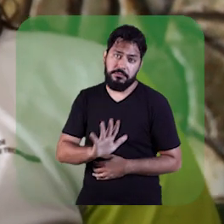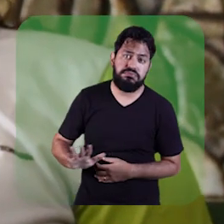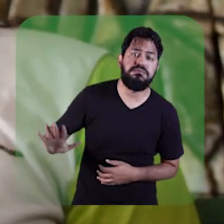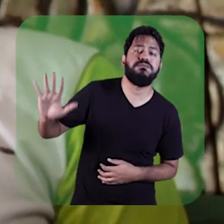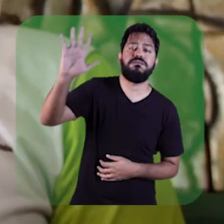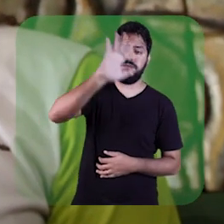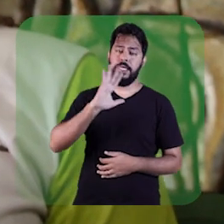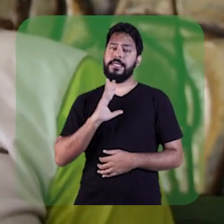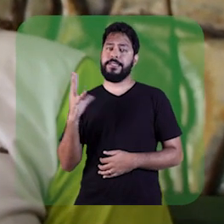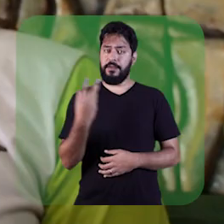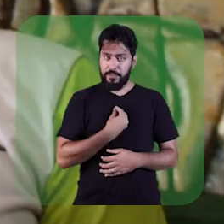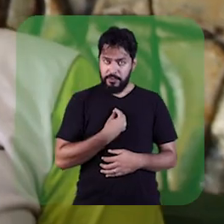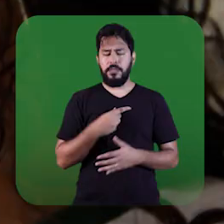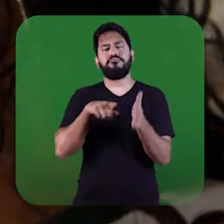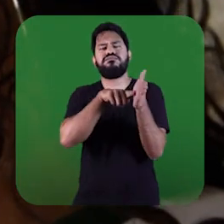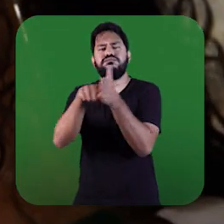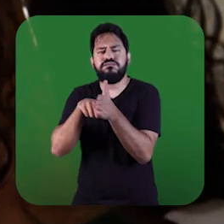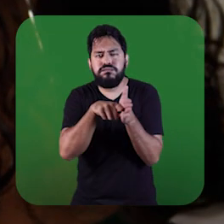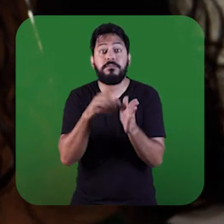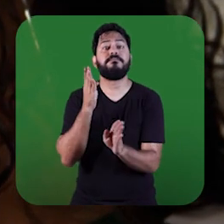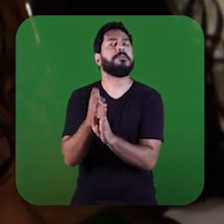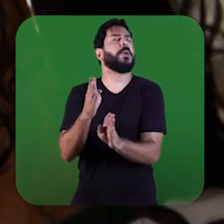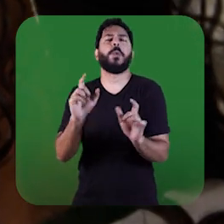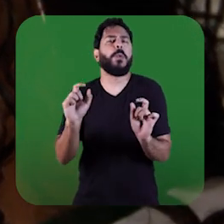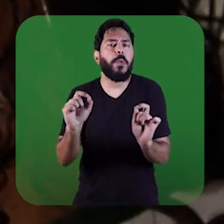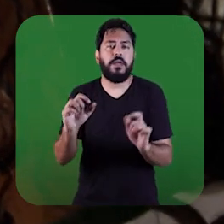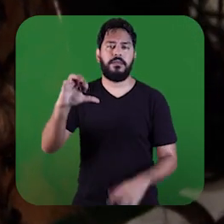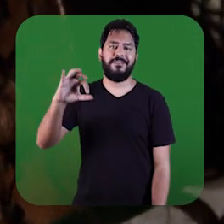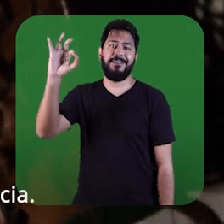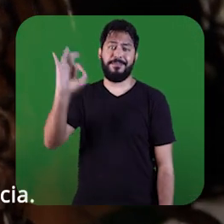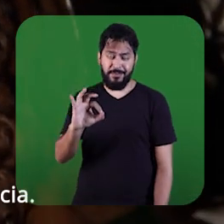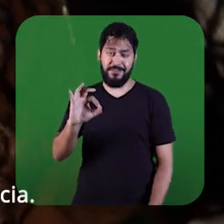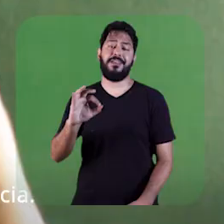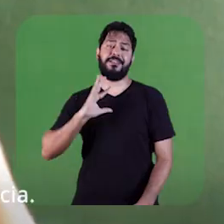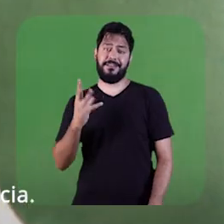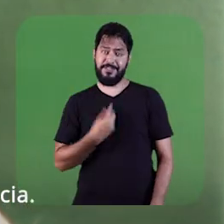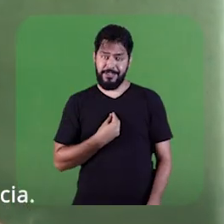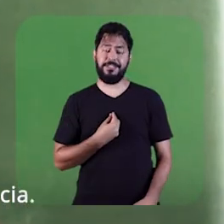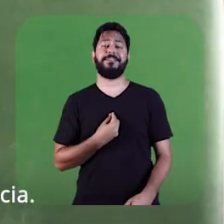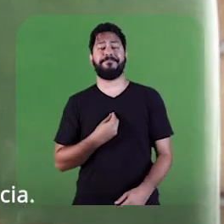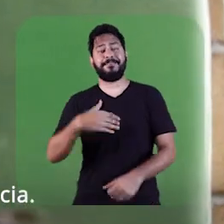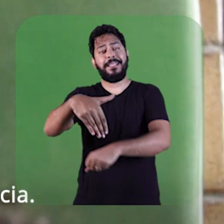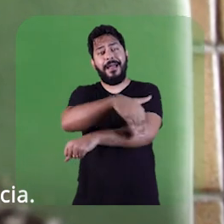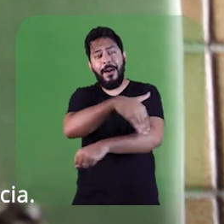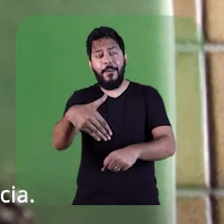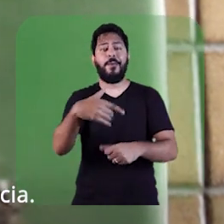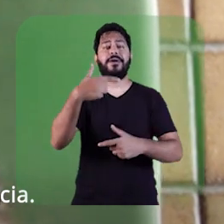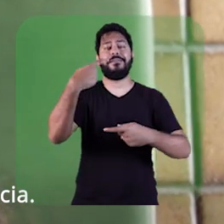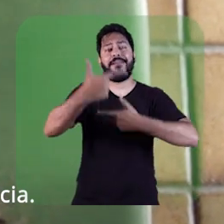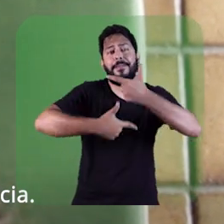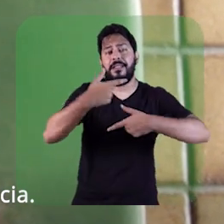que é a Associação Nacional de Travestis Transsexuais, estão na prostituição. Então, estar dentro